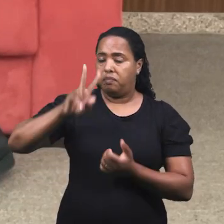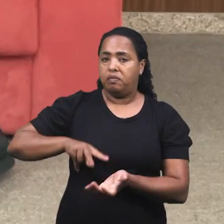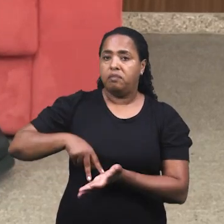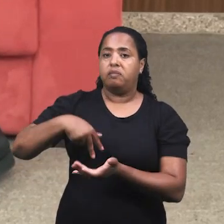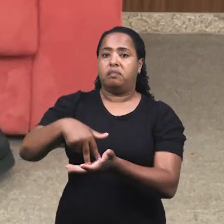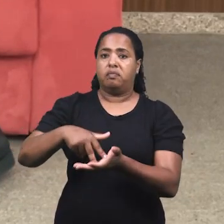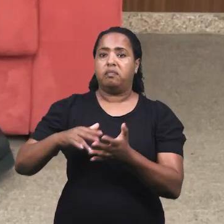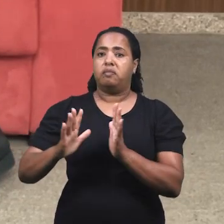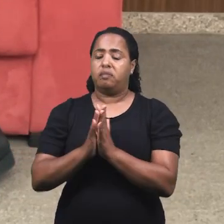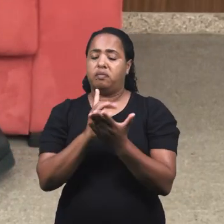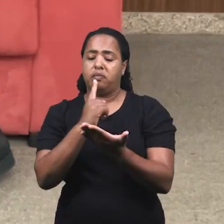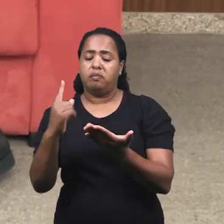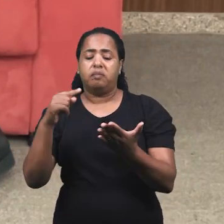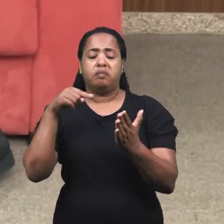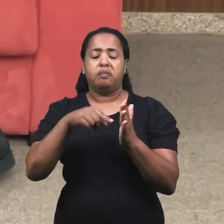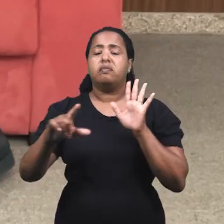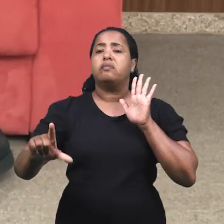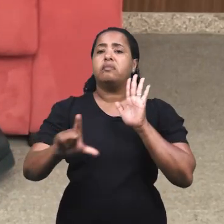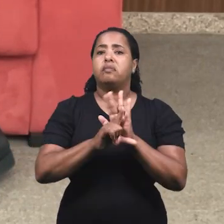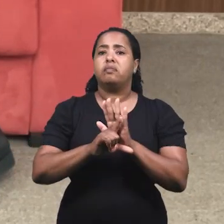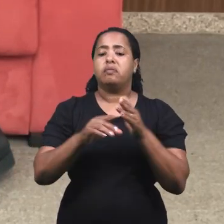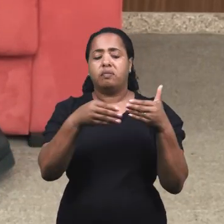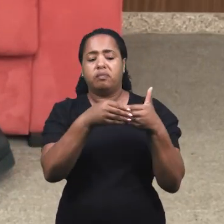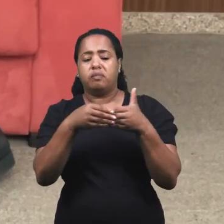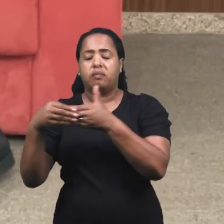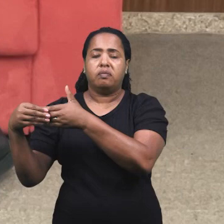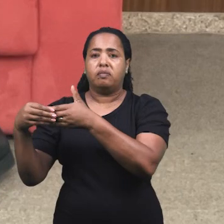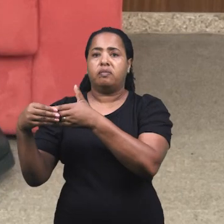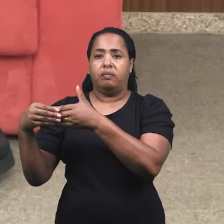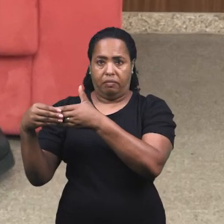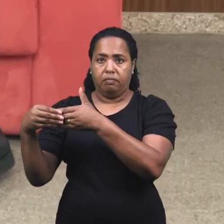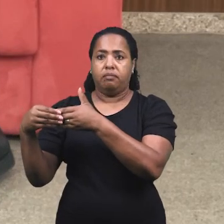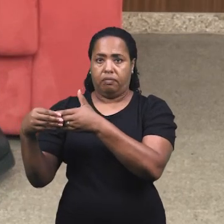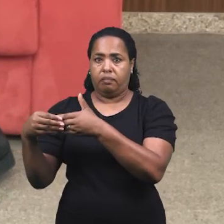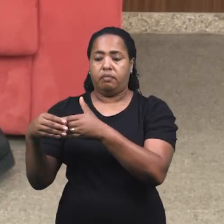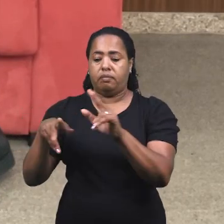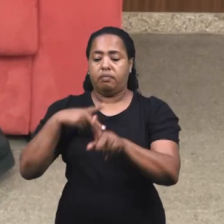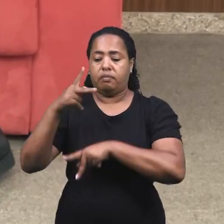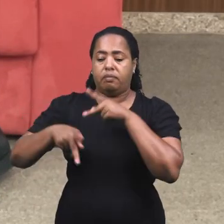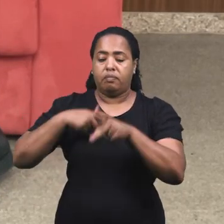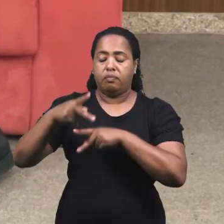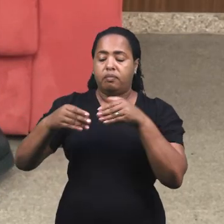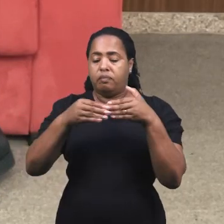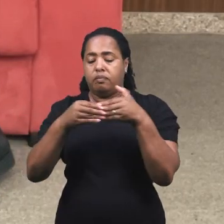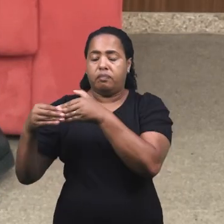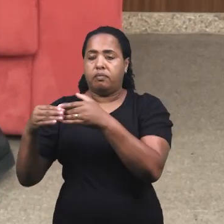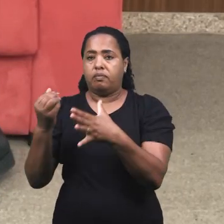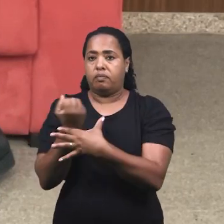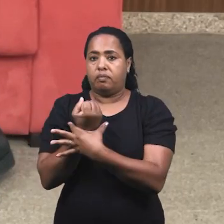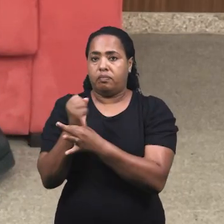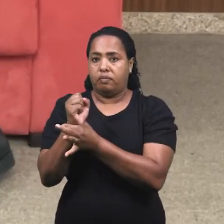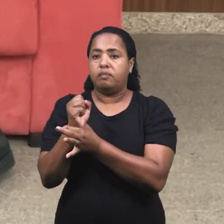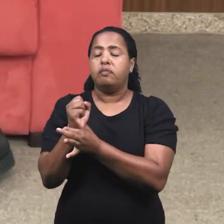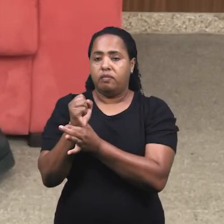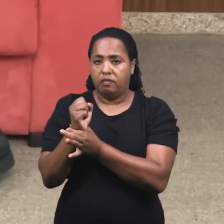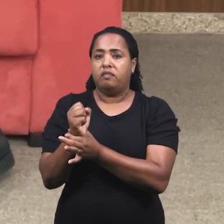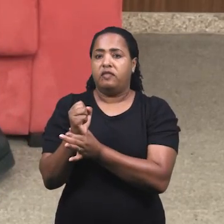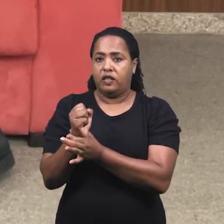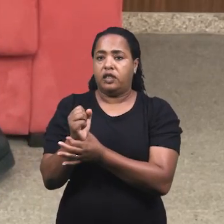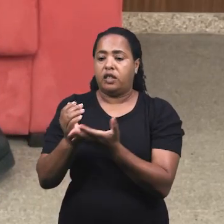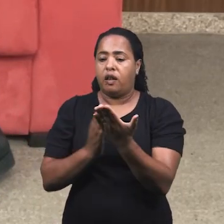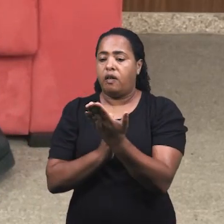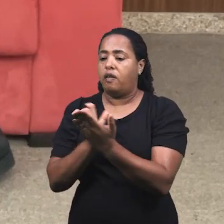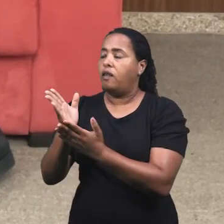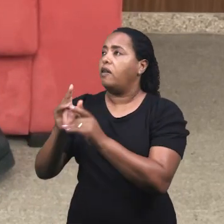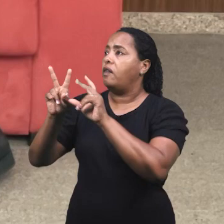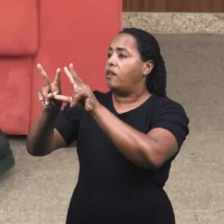nós tivéssemos vida. E é ele que nos sustenta. A palavra, a lei, aquilo que nos direciona, que dá direção